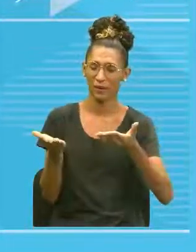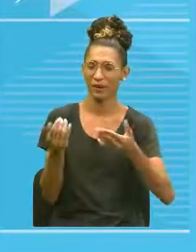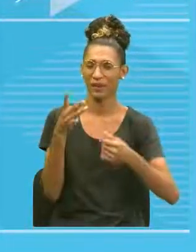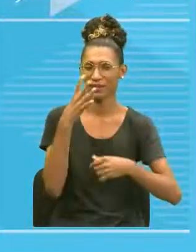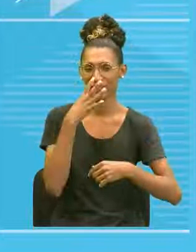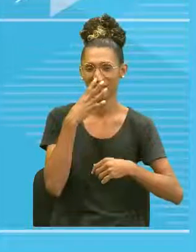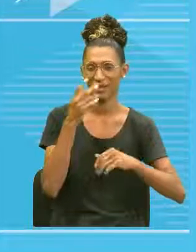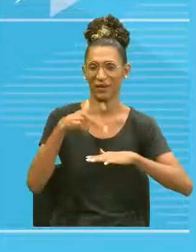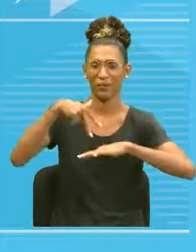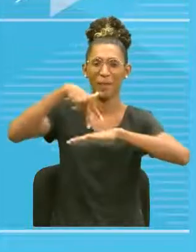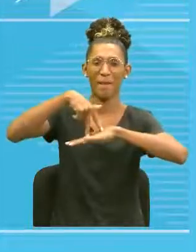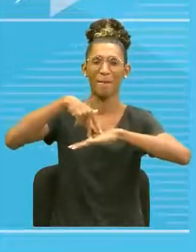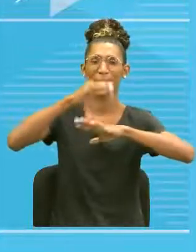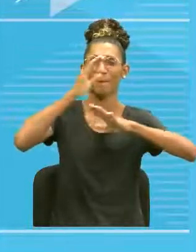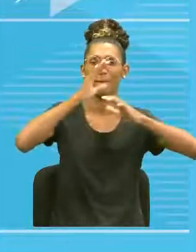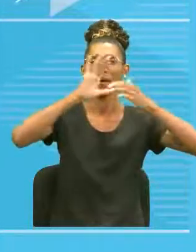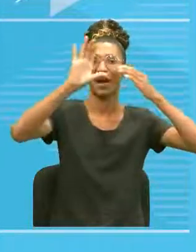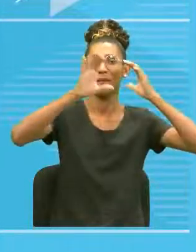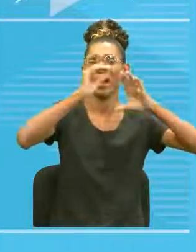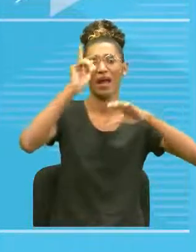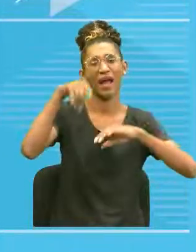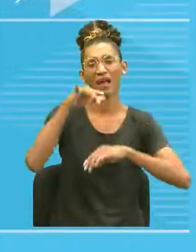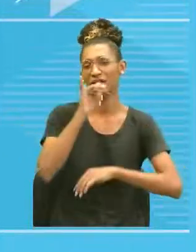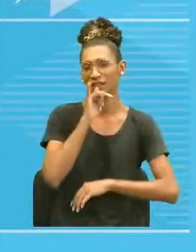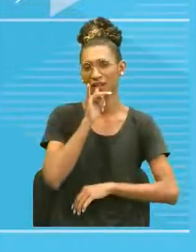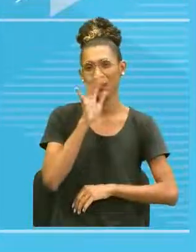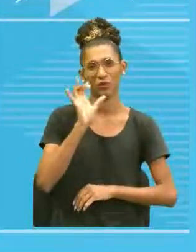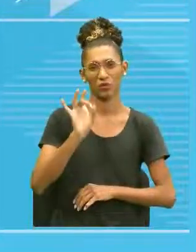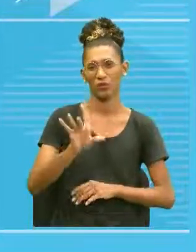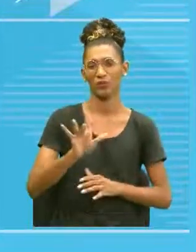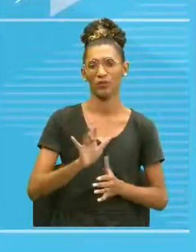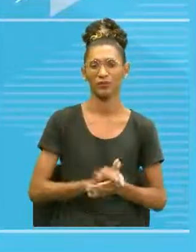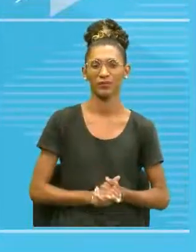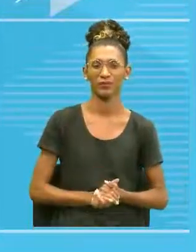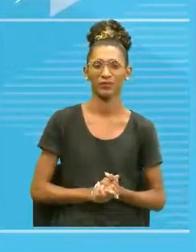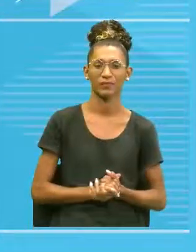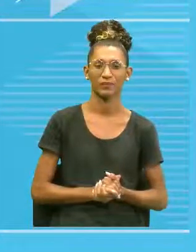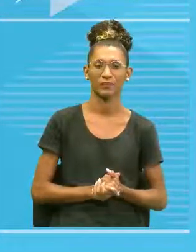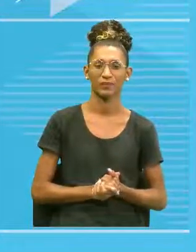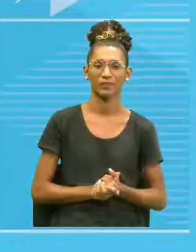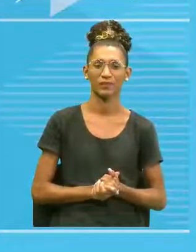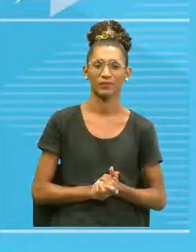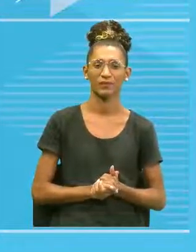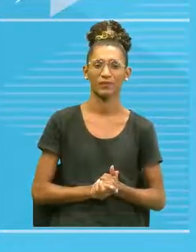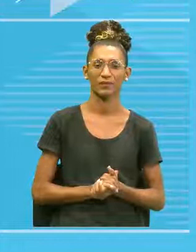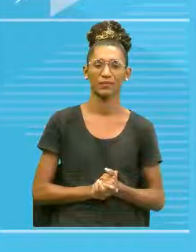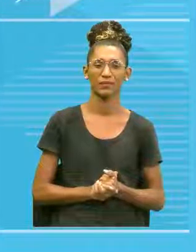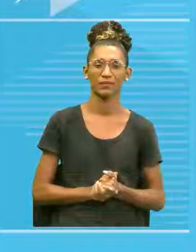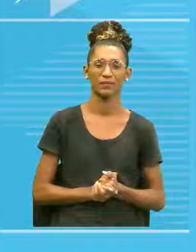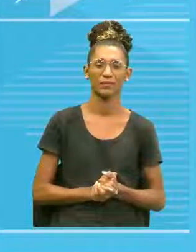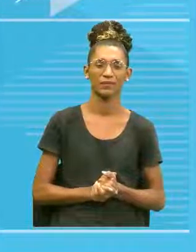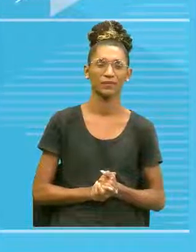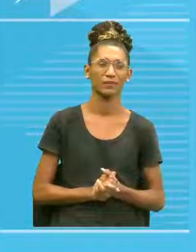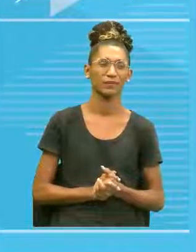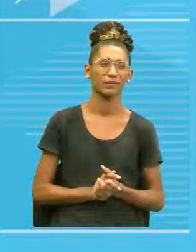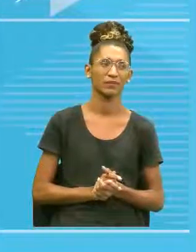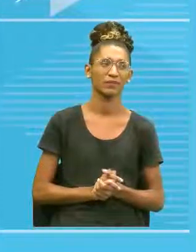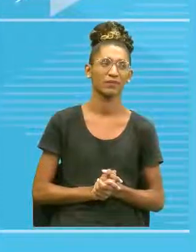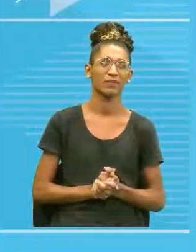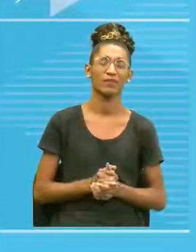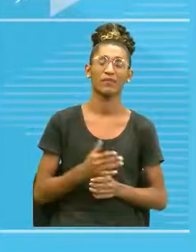Eu não canto nadinha Tô só aqui querendo uma situação tá é uma Esse é um faz-de-conta